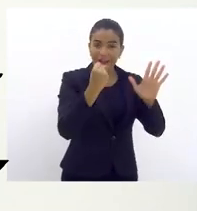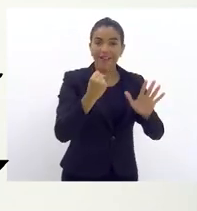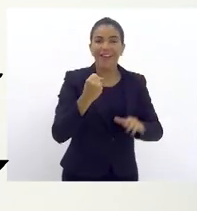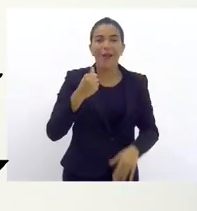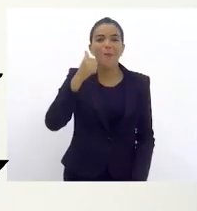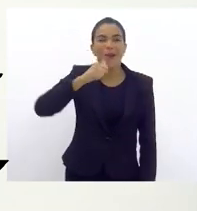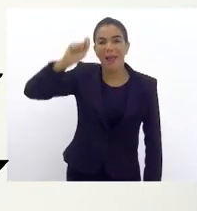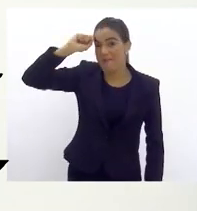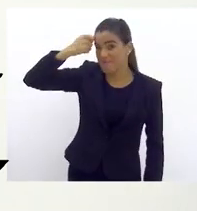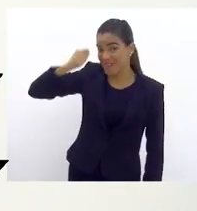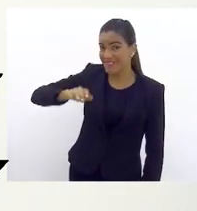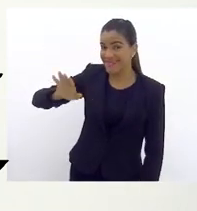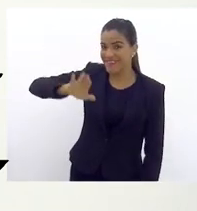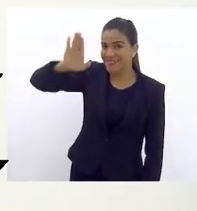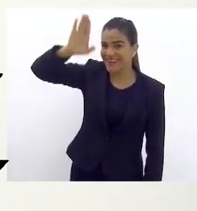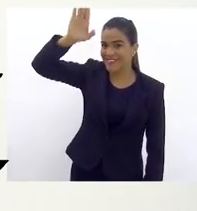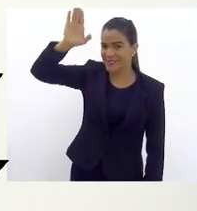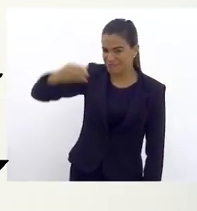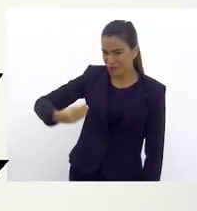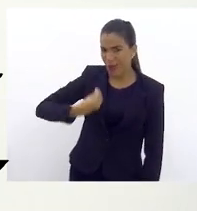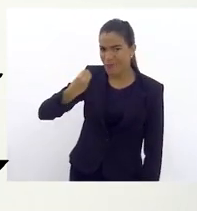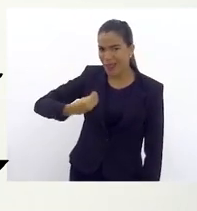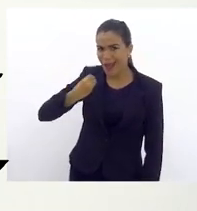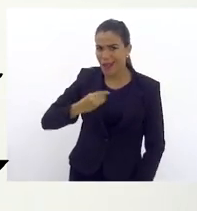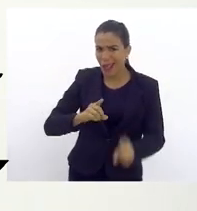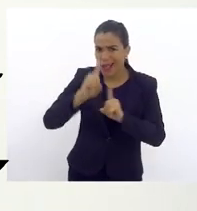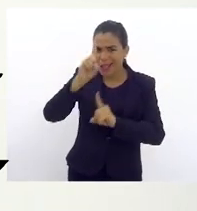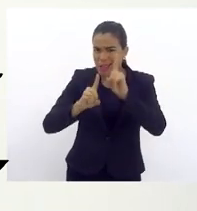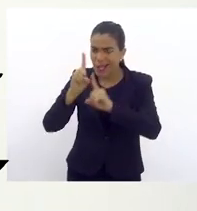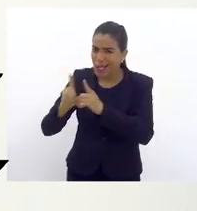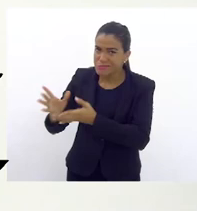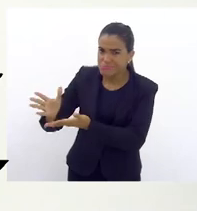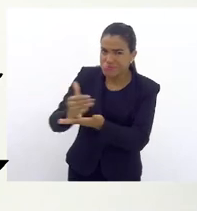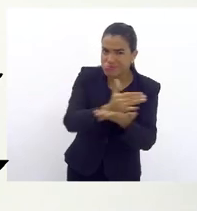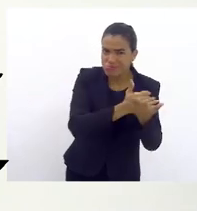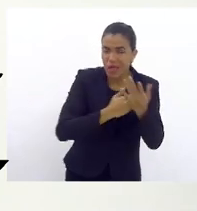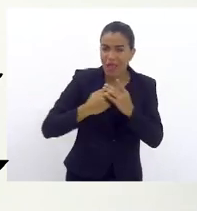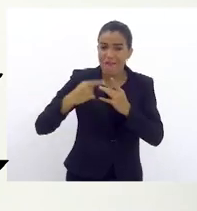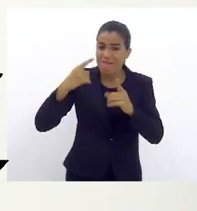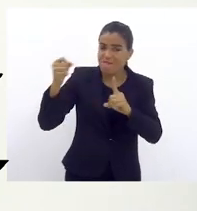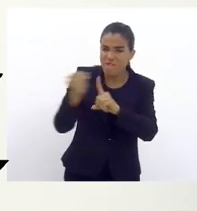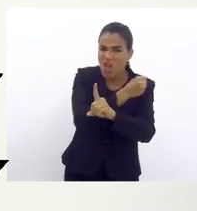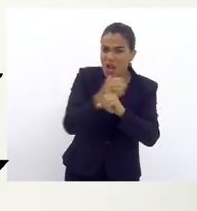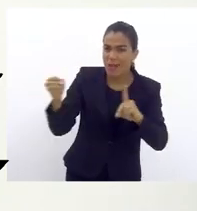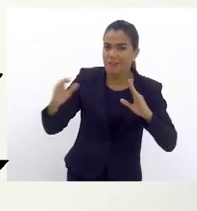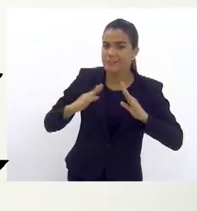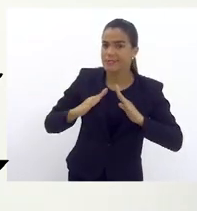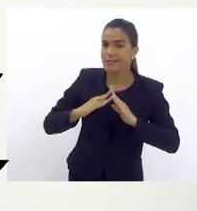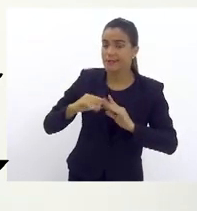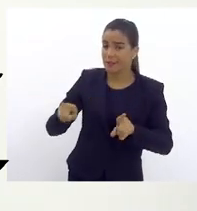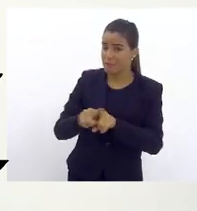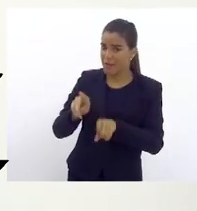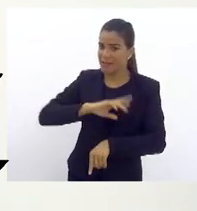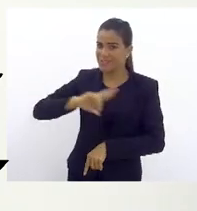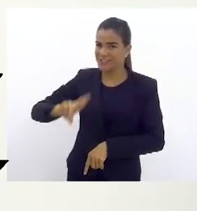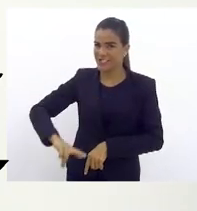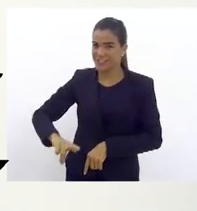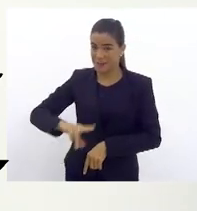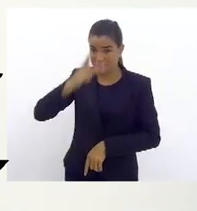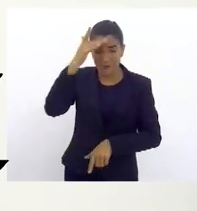mulher preta da favela não estaria nas estatísticas de violência doméstica e nem religiosa